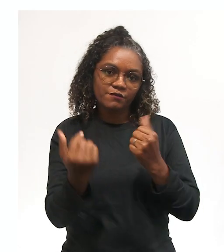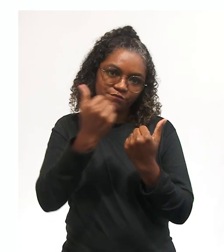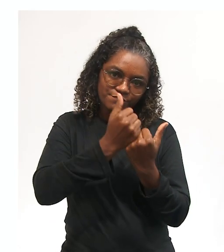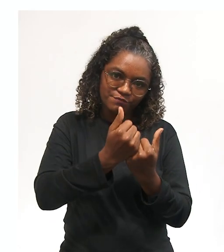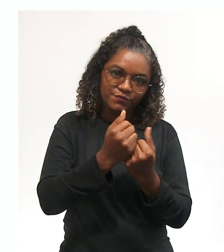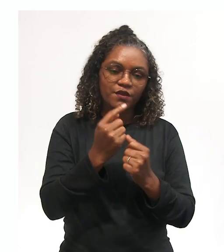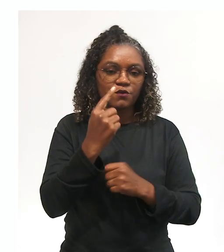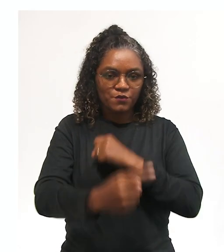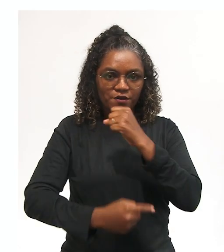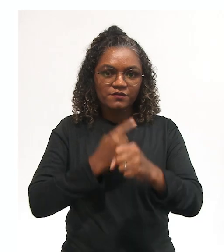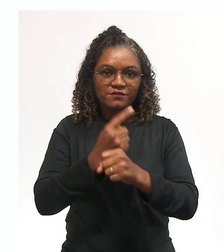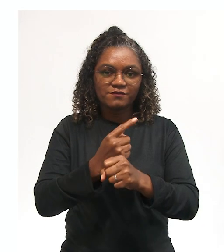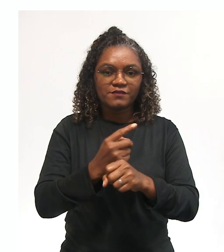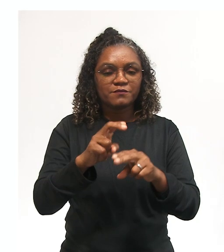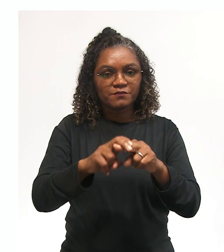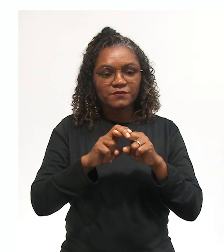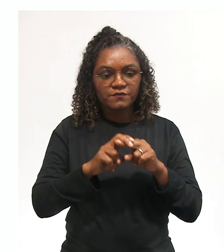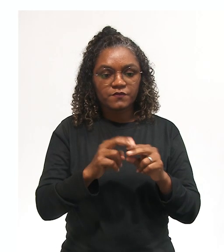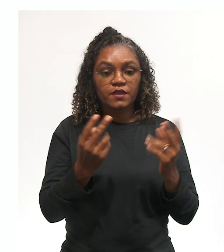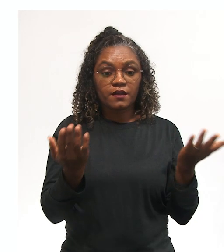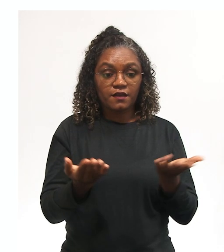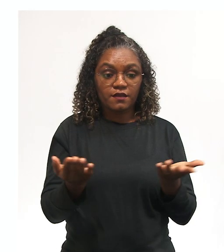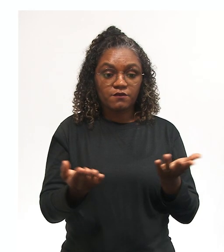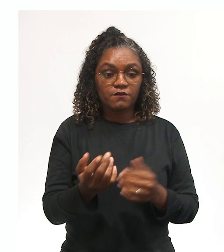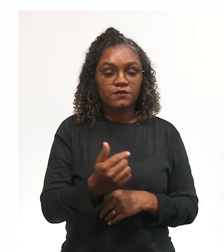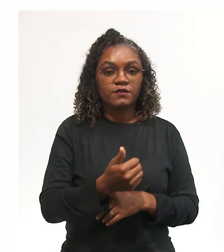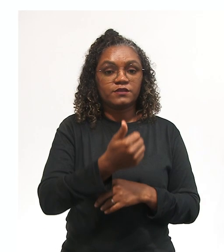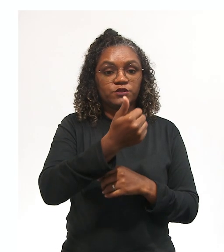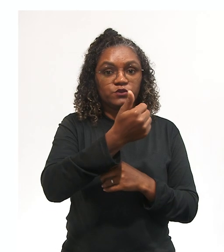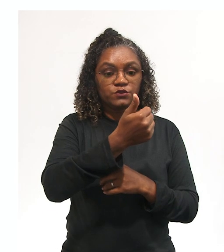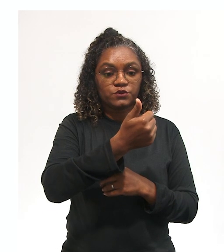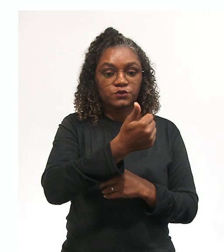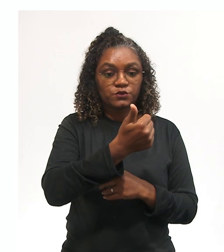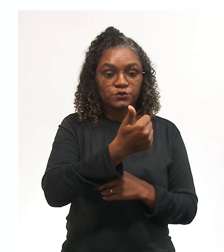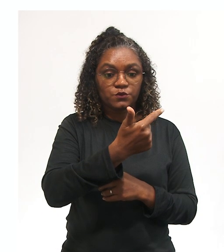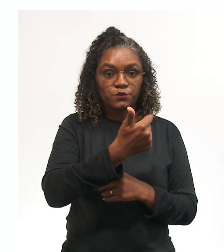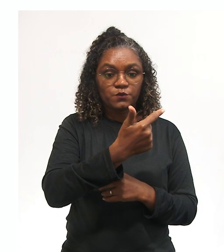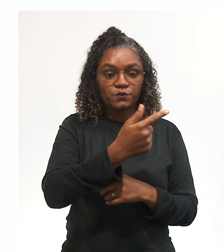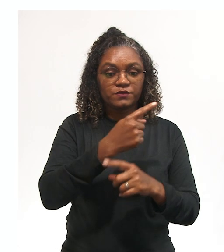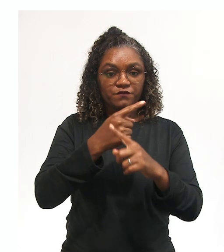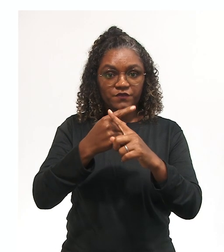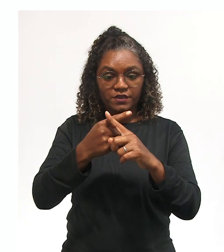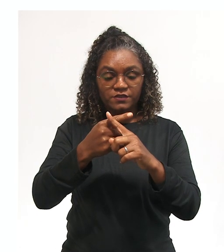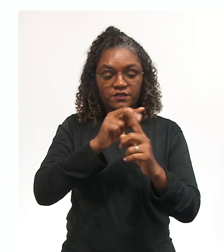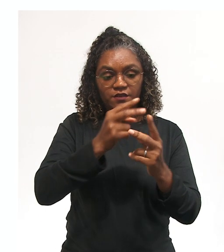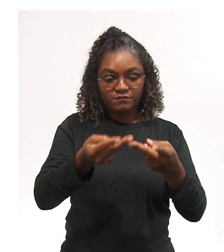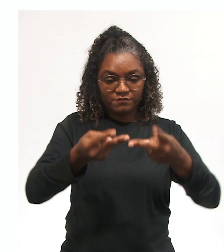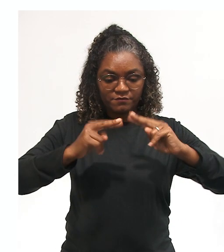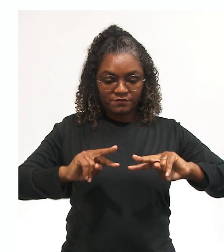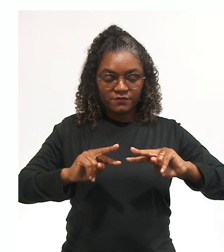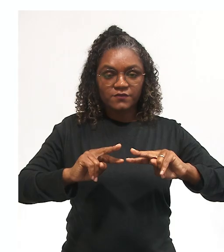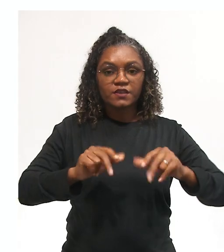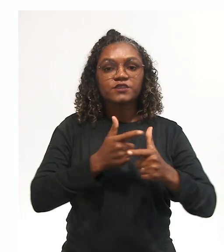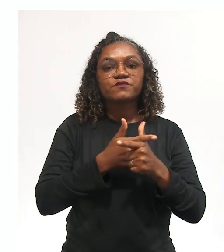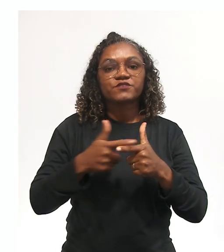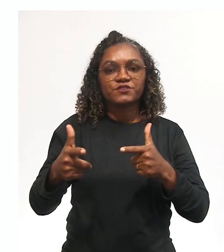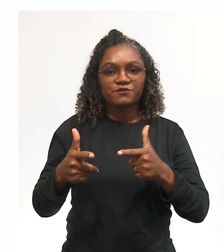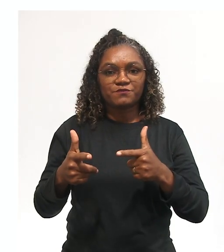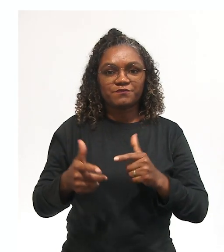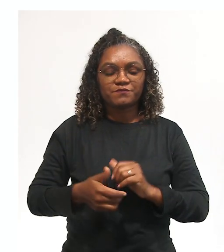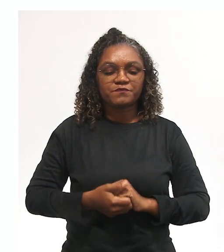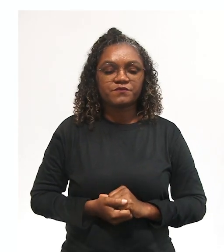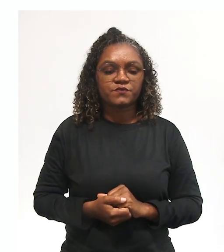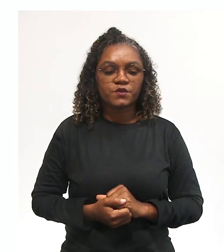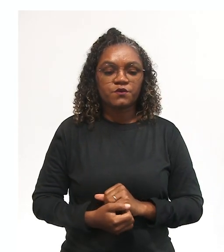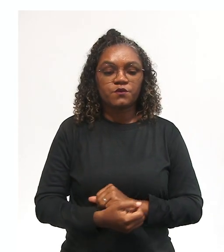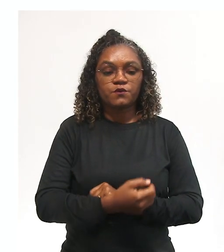12 mil que está multiplicando passa dividindo. Então, eu terei 1 mais I vai ser igual a